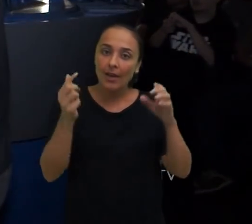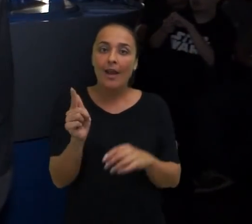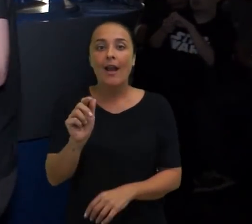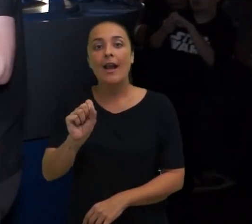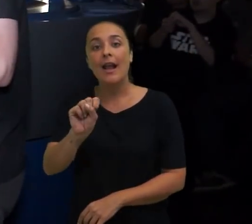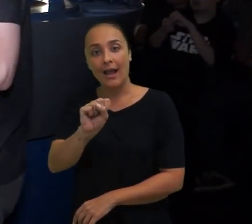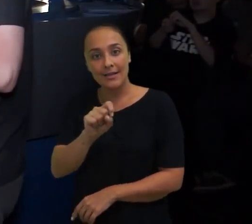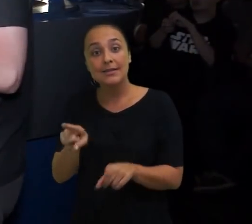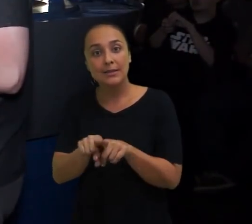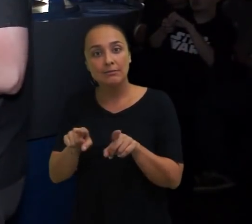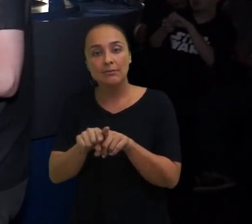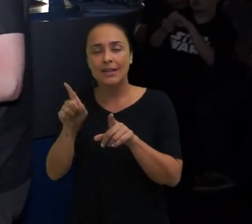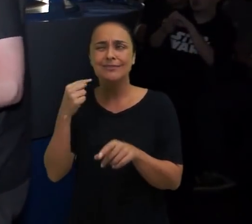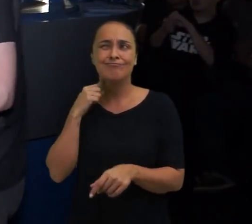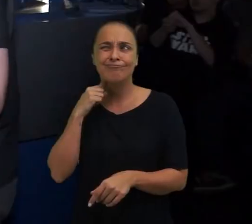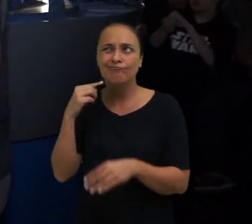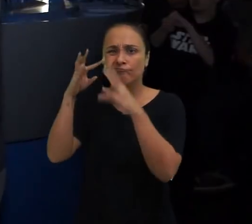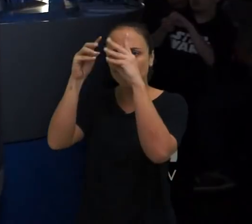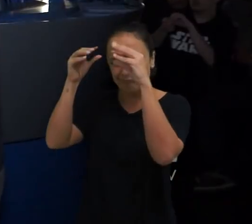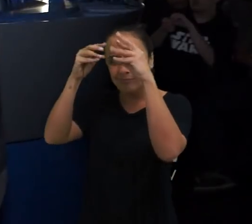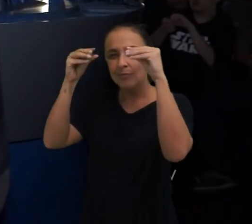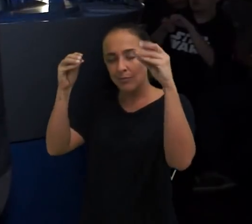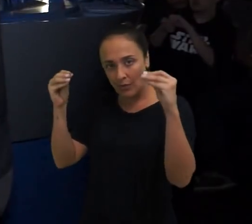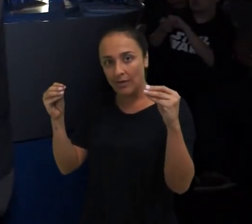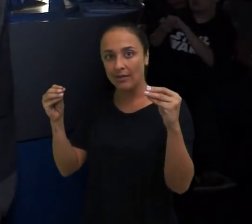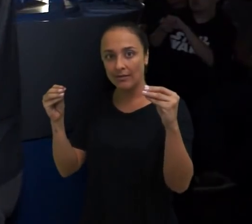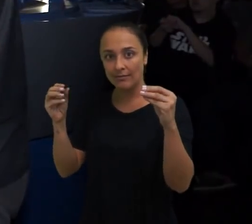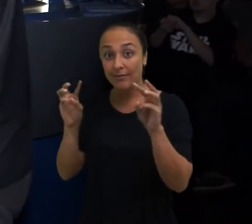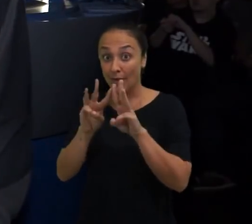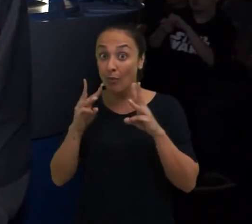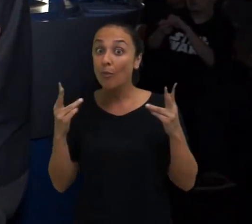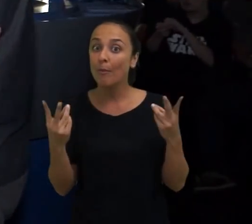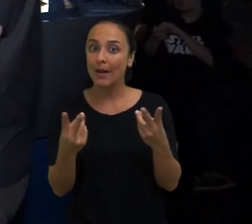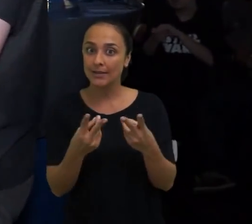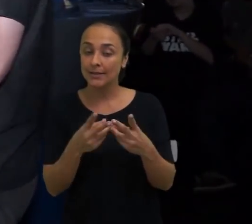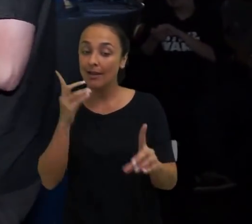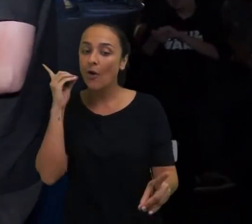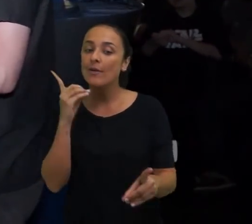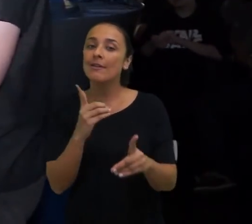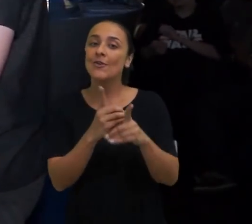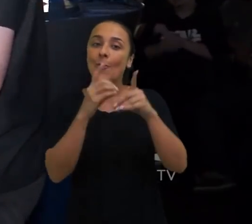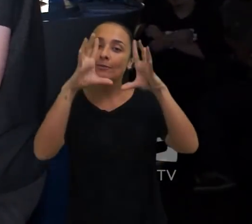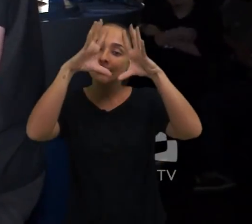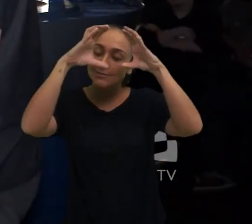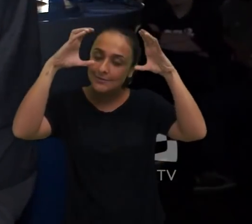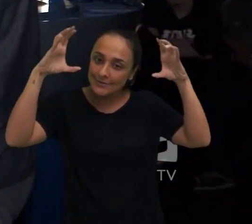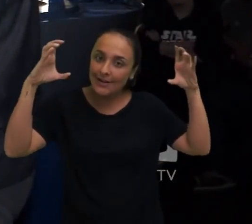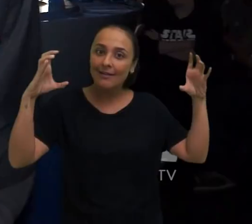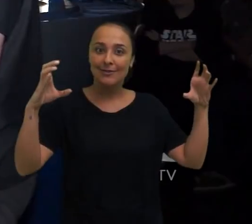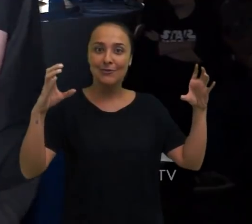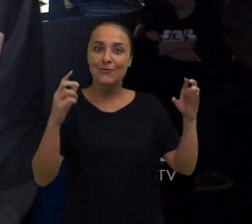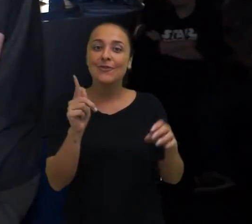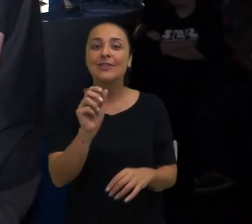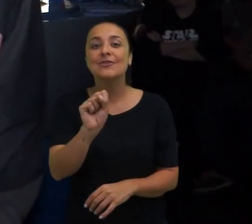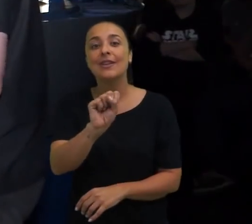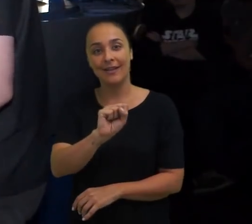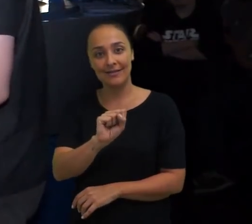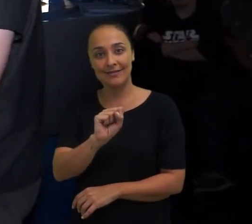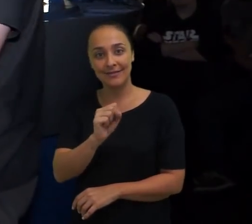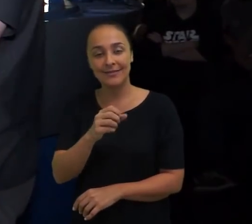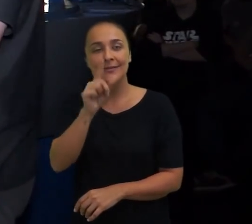destruir essas nuvens ou vai aquecer essas nuvens. E aí vai impedir que essas